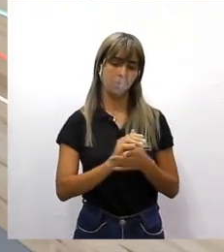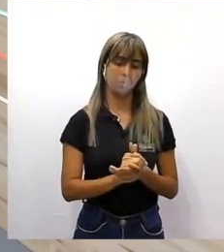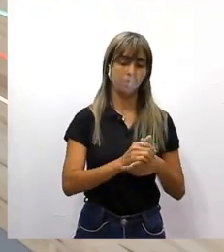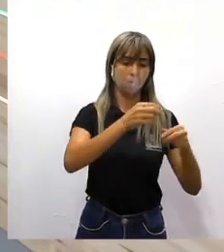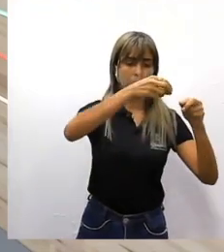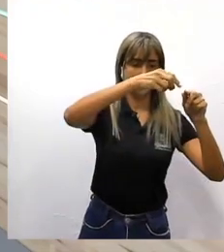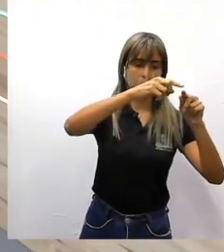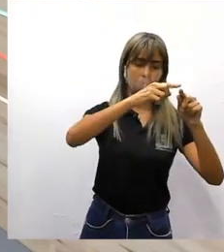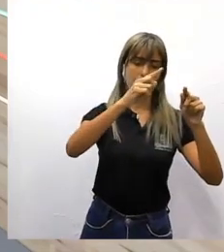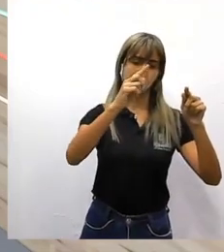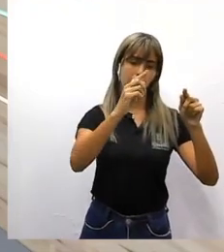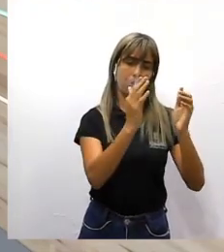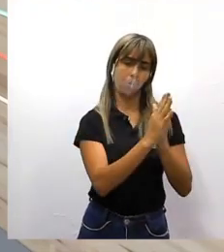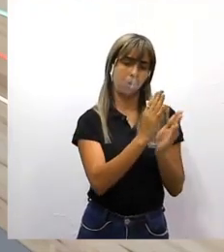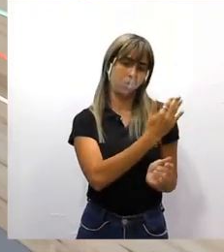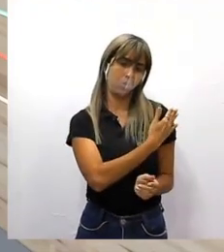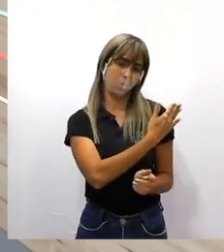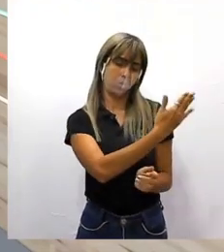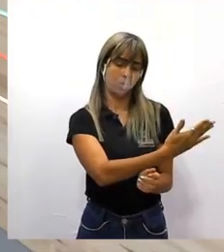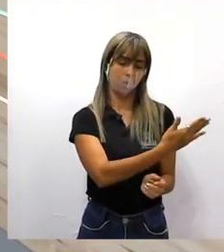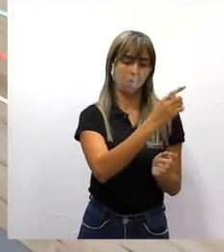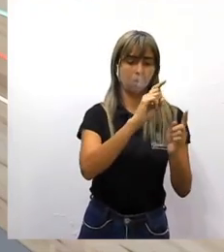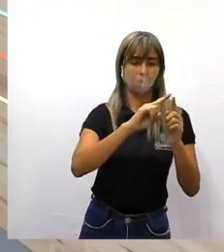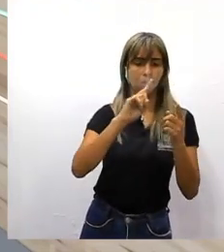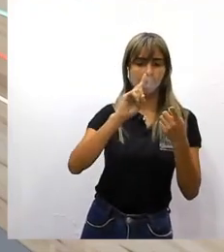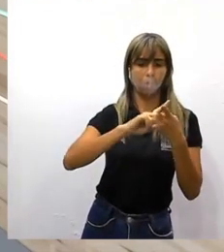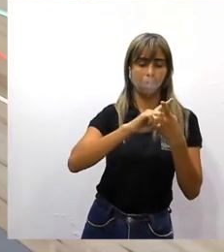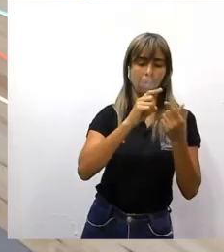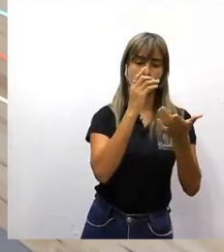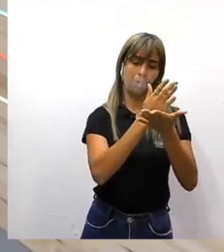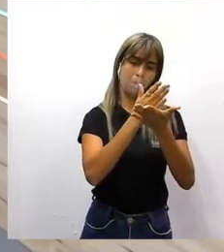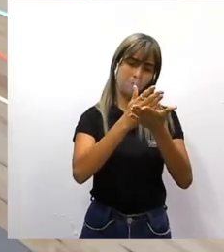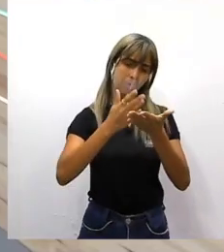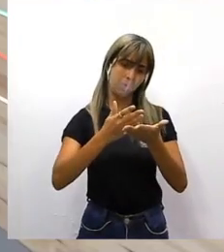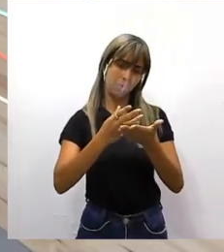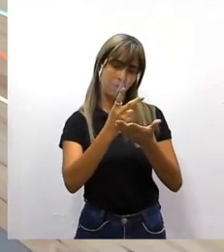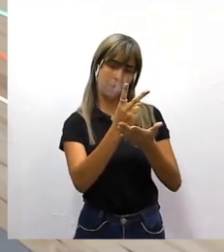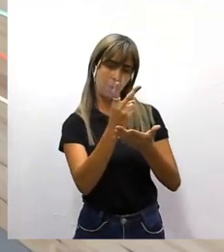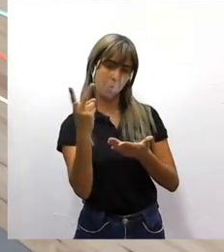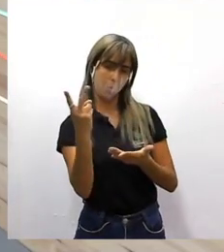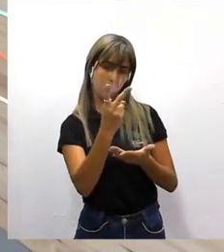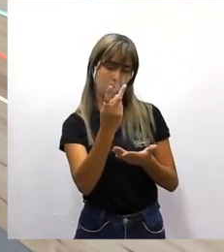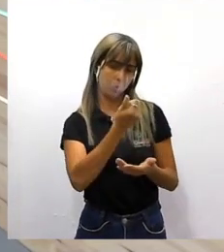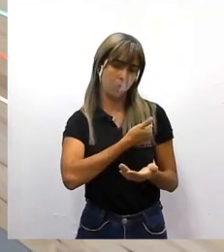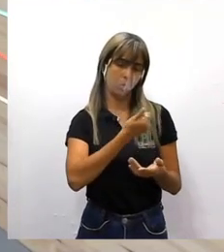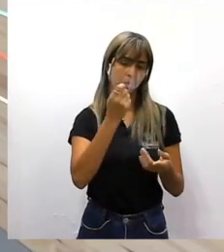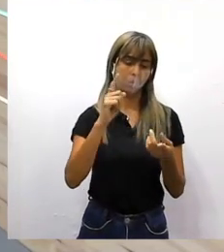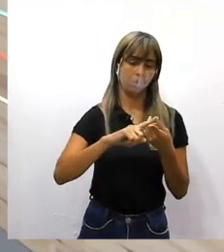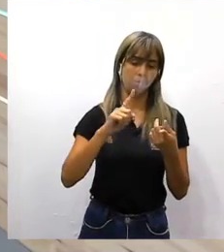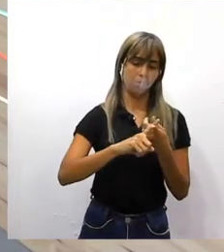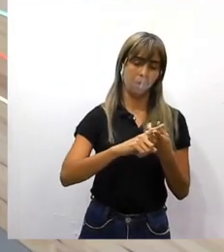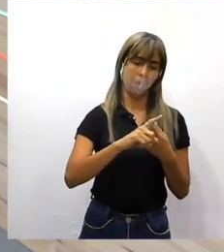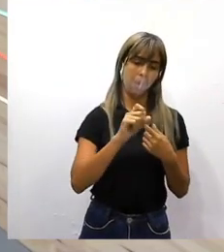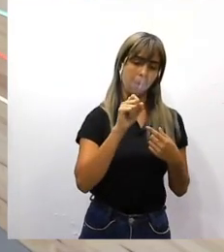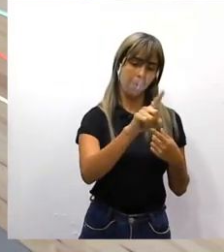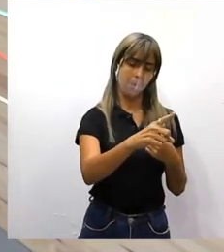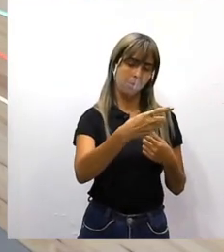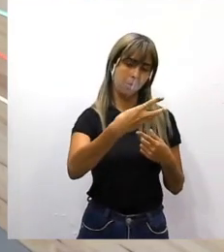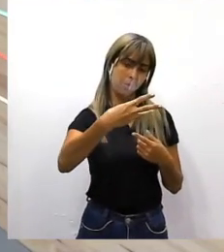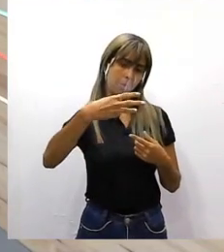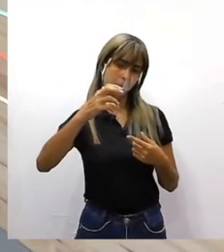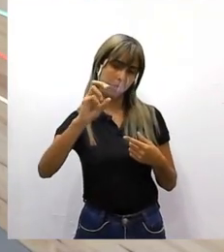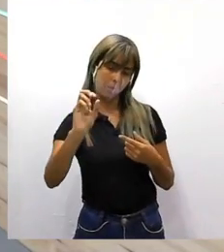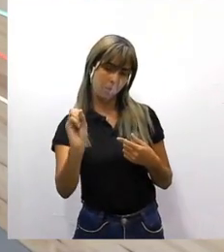casas do lado esquerdo, vamos dizer assim, eu tenho que andar também no divisor 2 casas também. Beleza? Então, fica 1.356 dividido